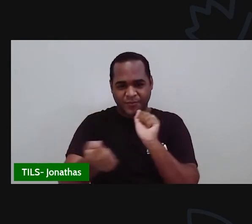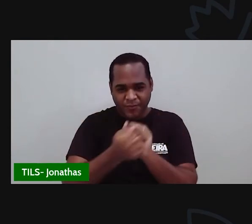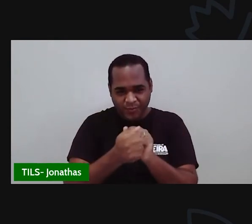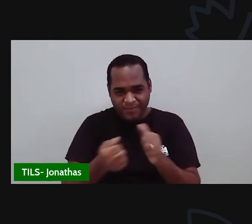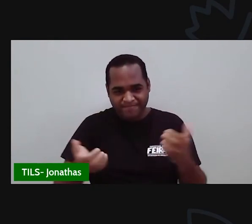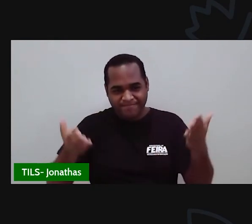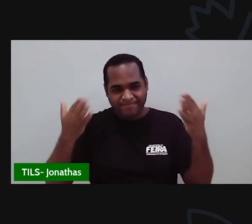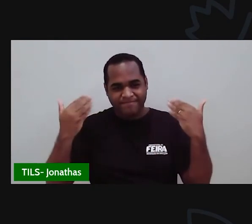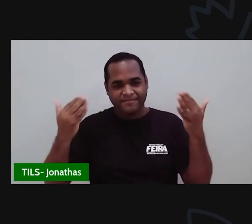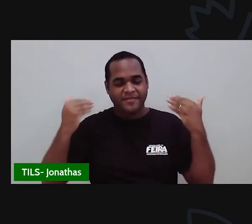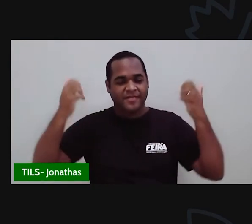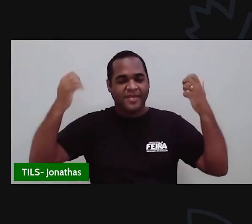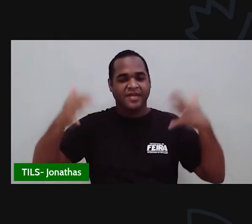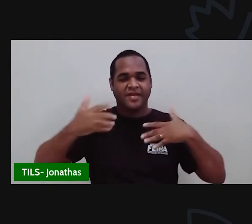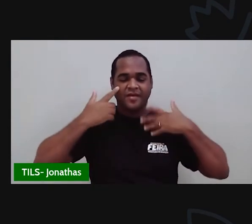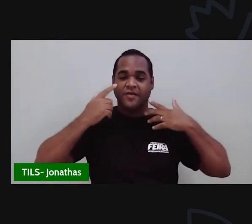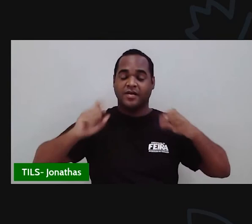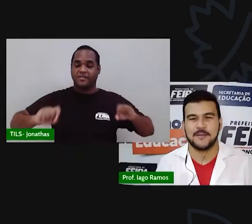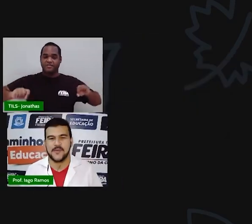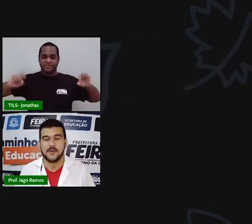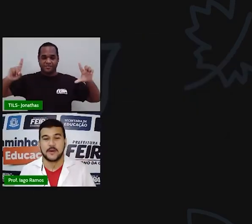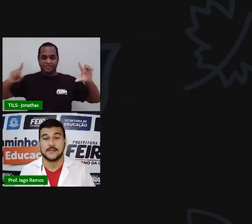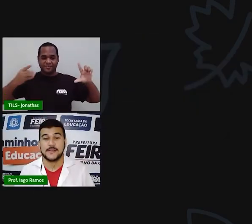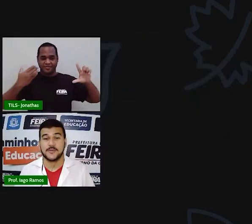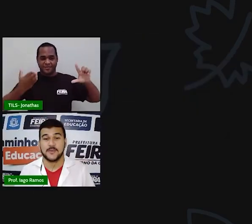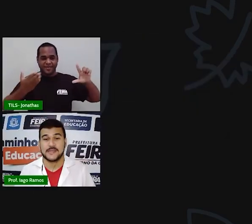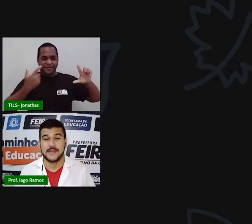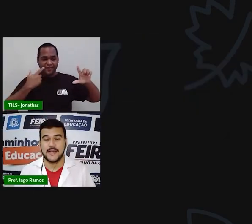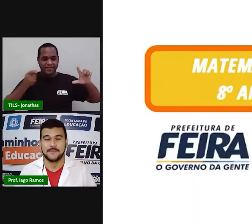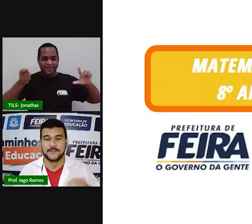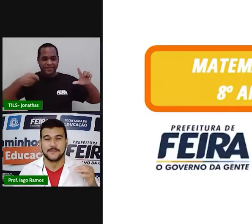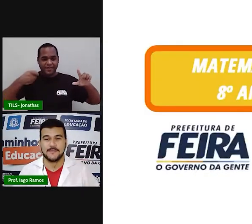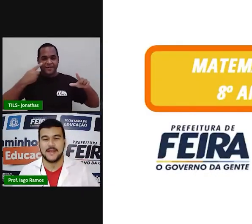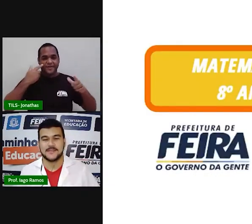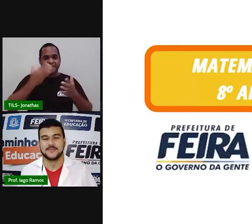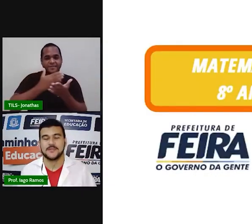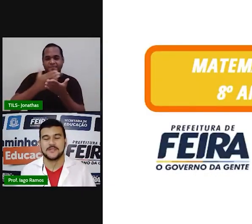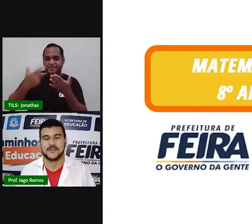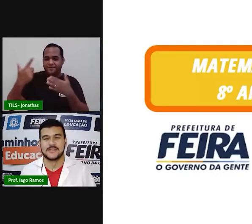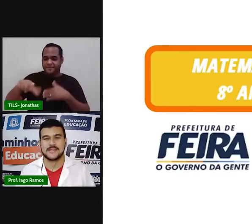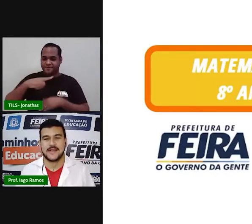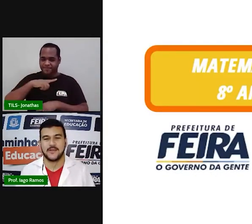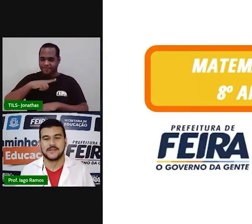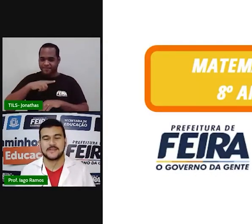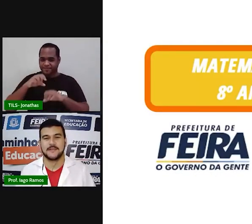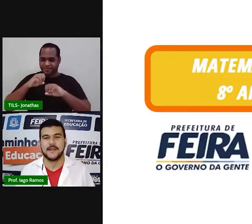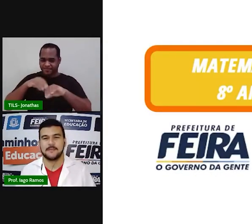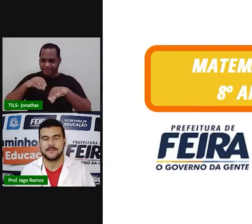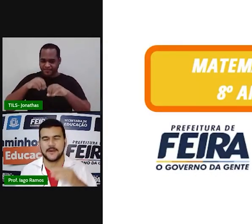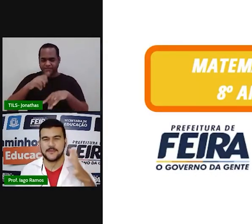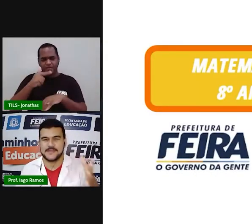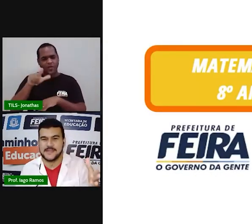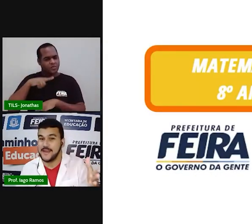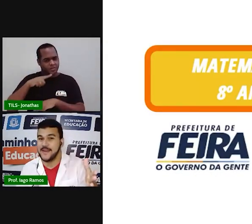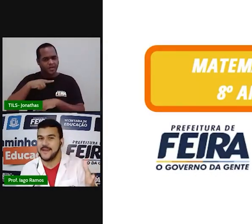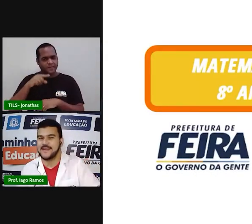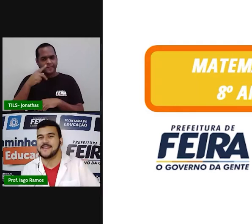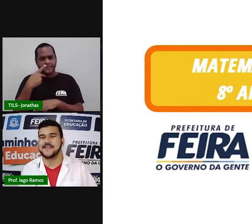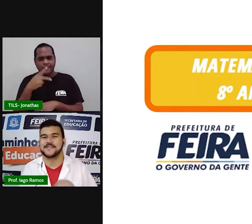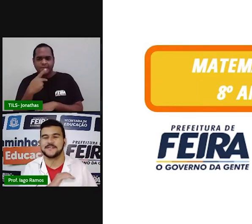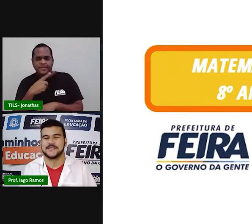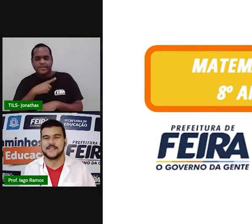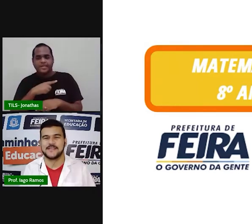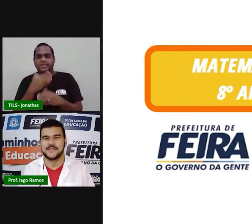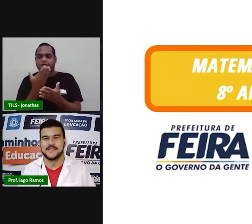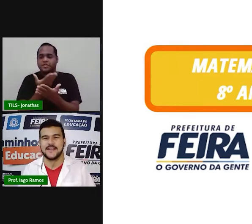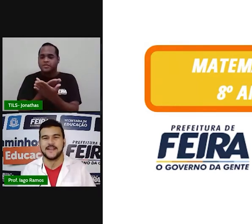Vamos colocar a apresentação aí na tela para a gente começar mais uma de nossas aulas, né? Para você que